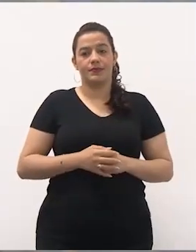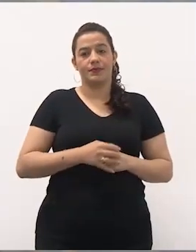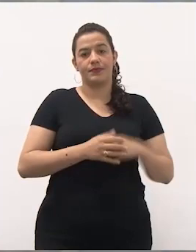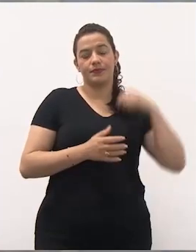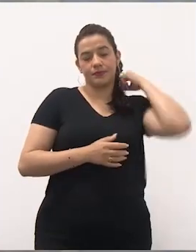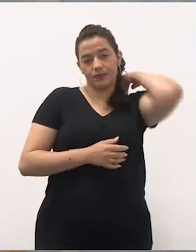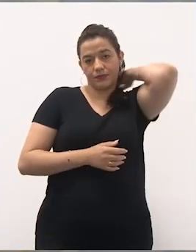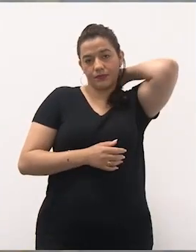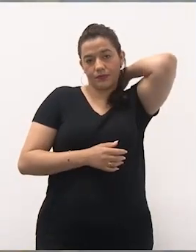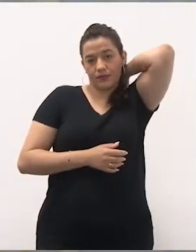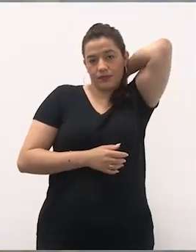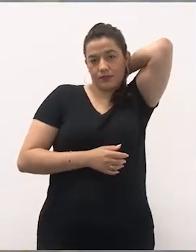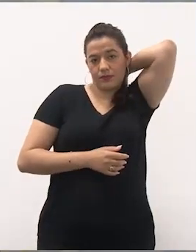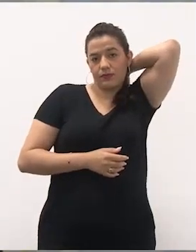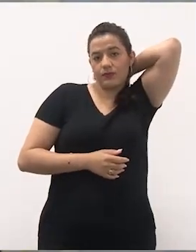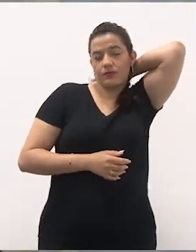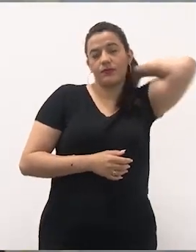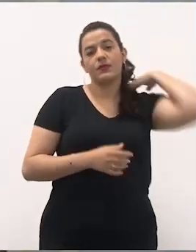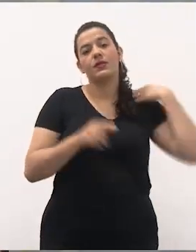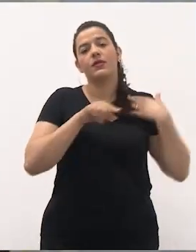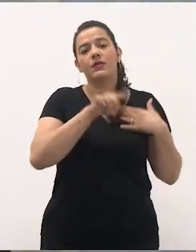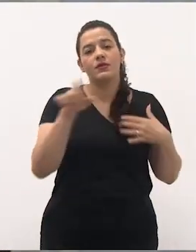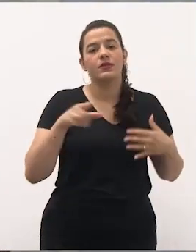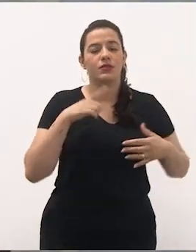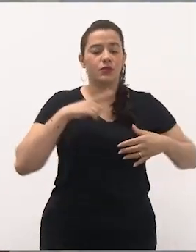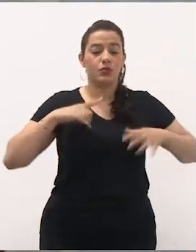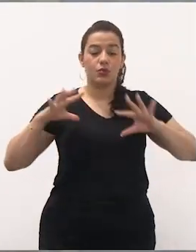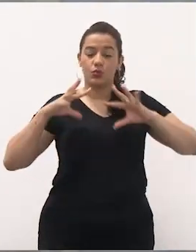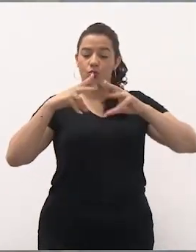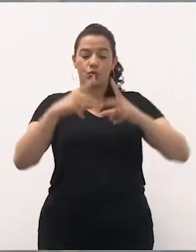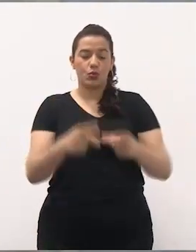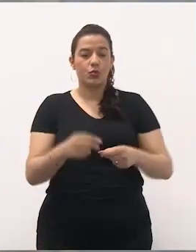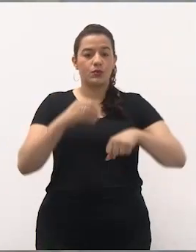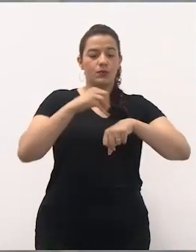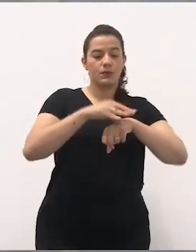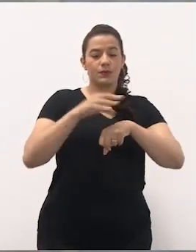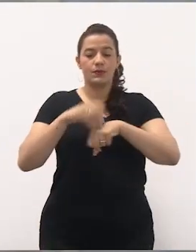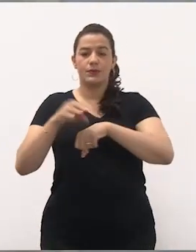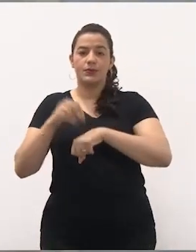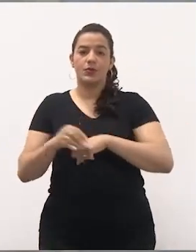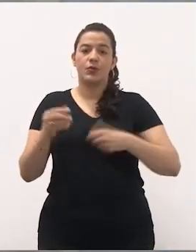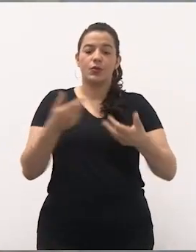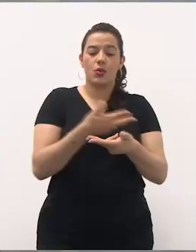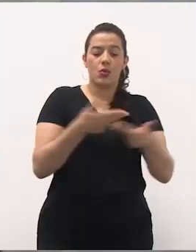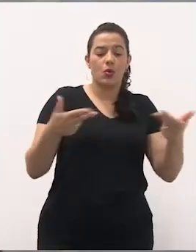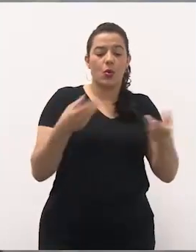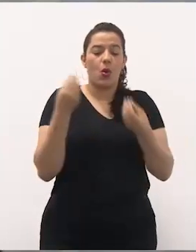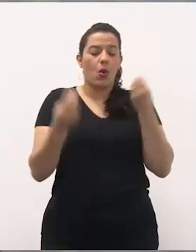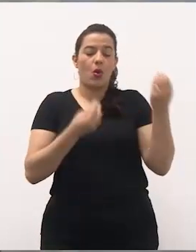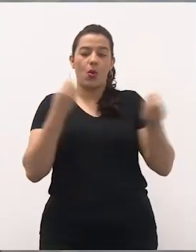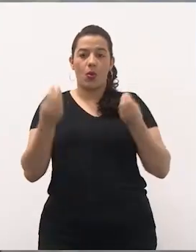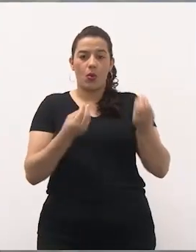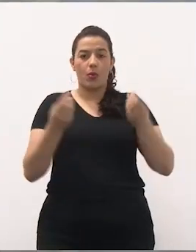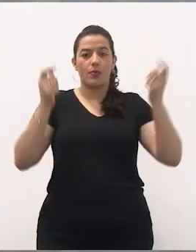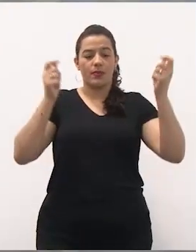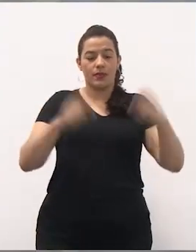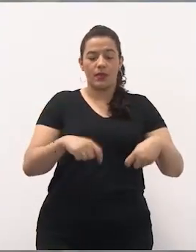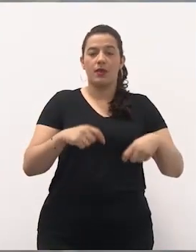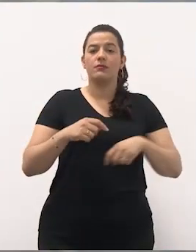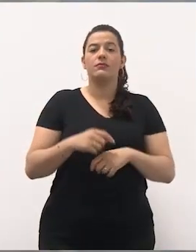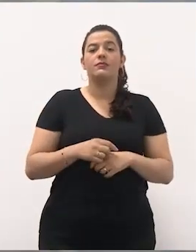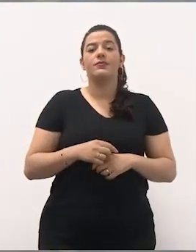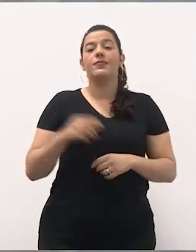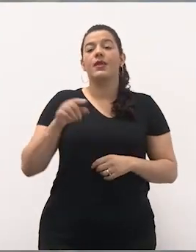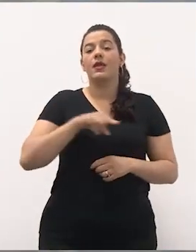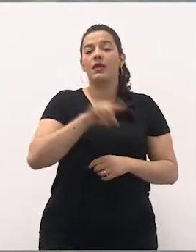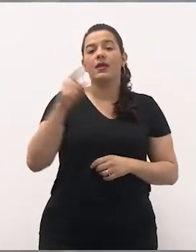ser disponibilizados materiais para vocês com toda a orientação de como isso pode ser feito. A ideia é que